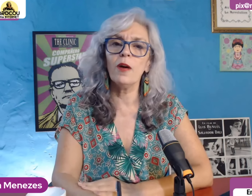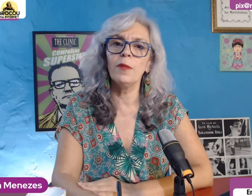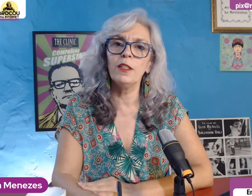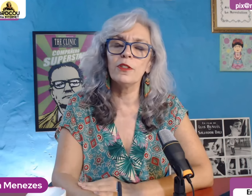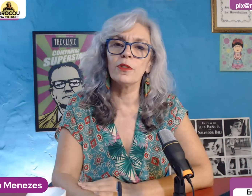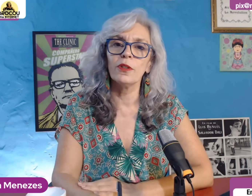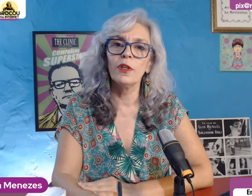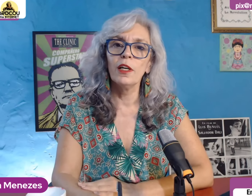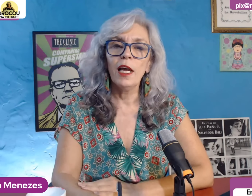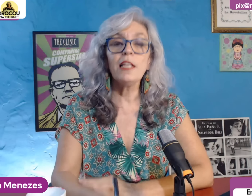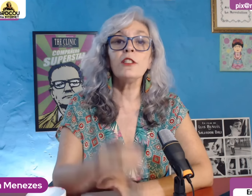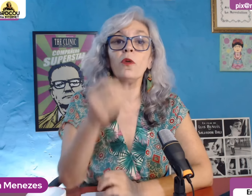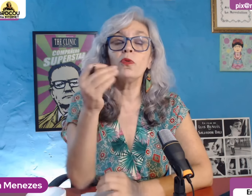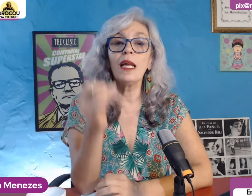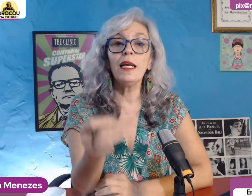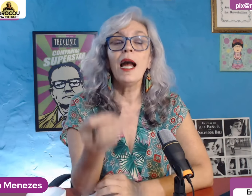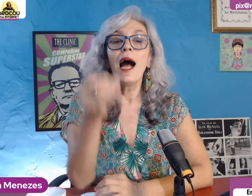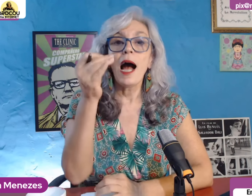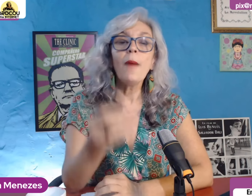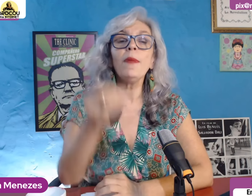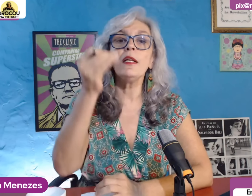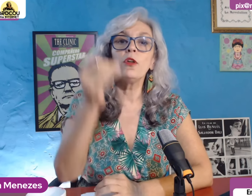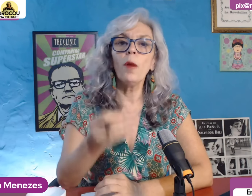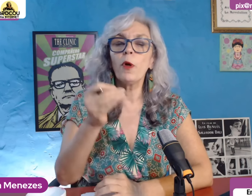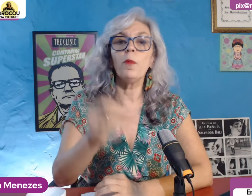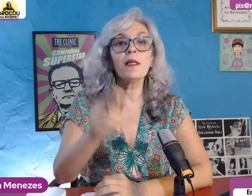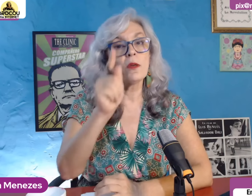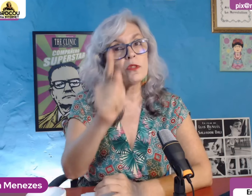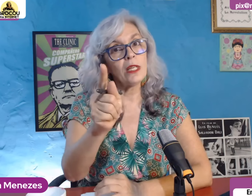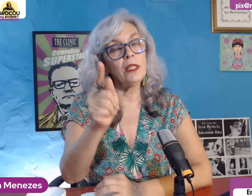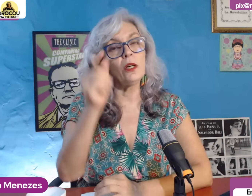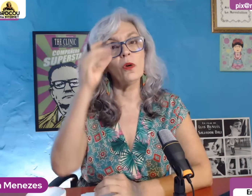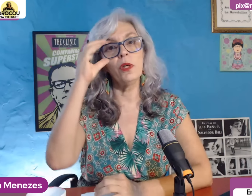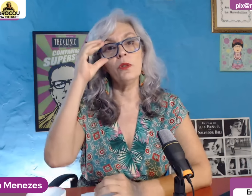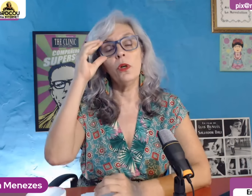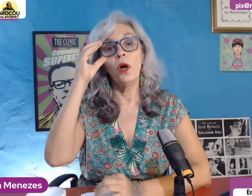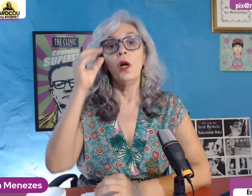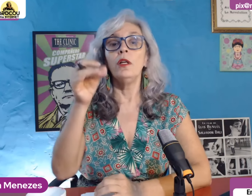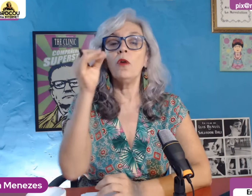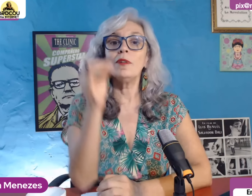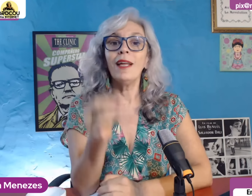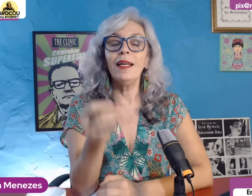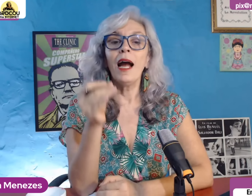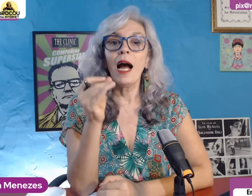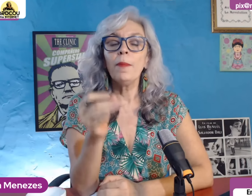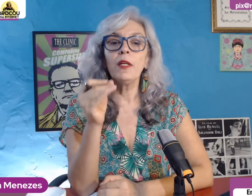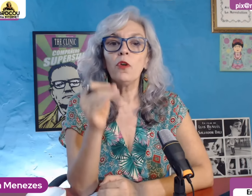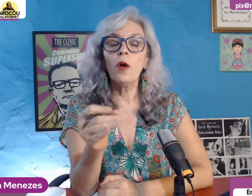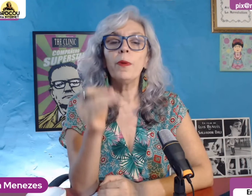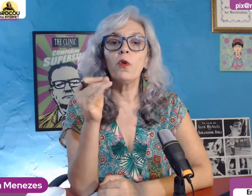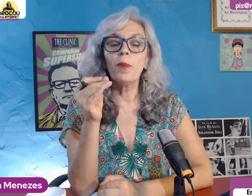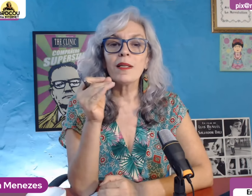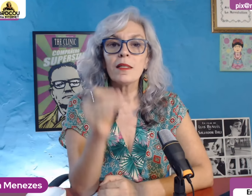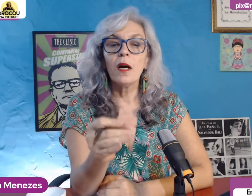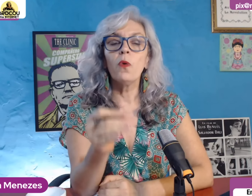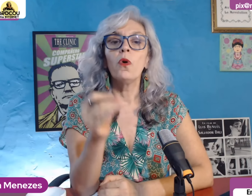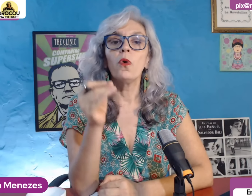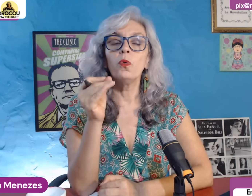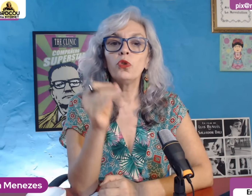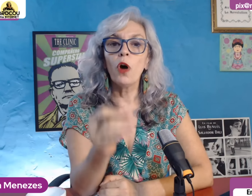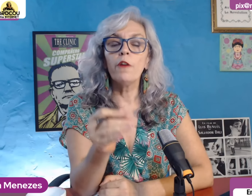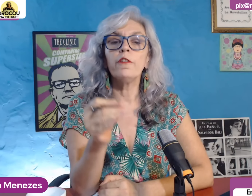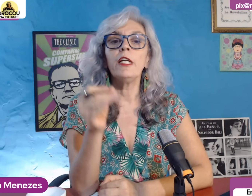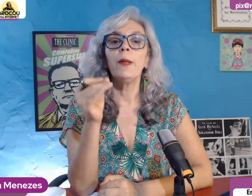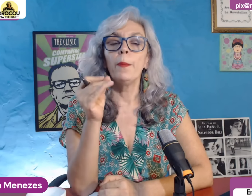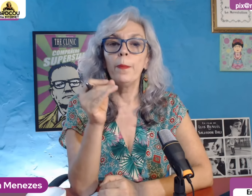a questão, ministro. Eles não têm a menor preocupação, o Zanin incluído, não tem a menor preocupação